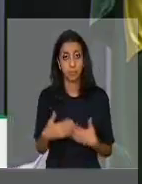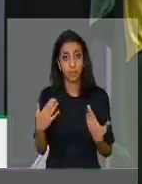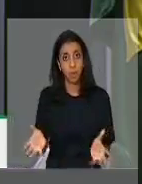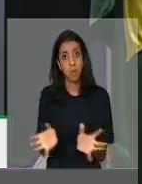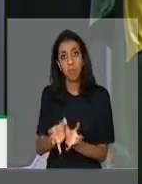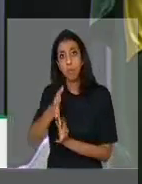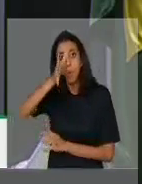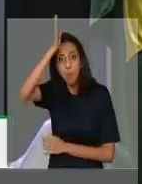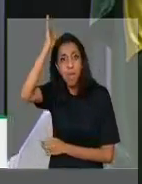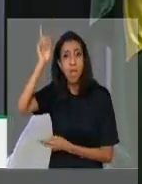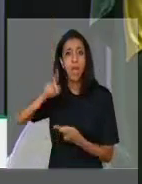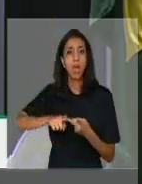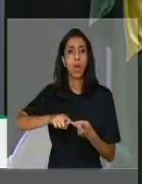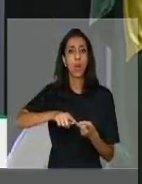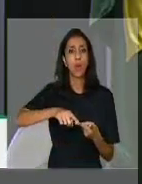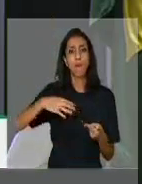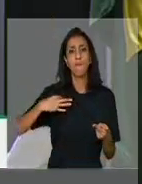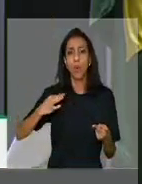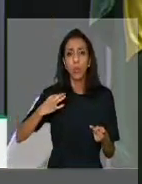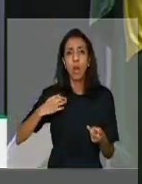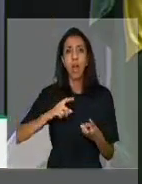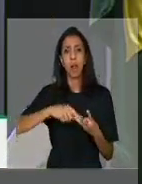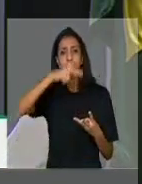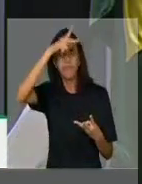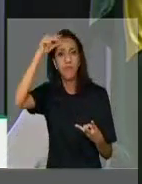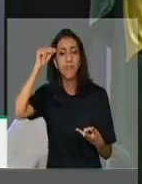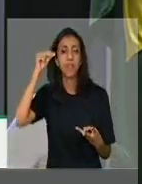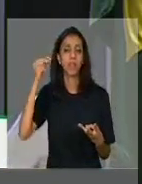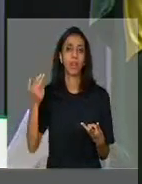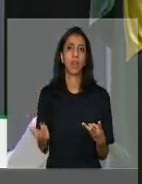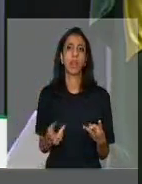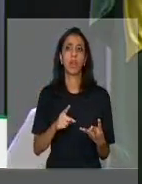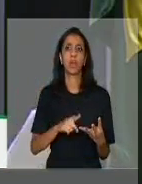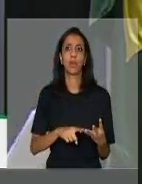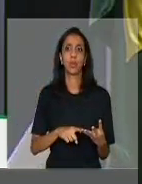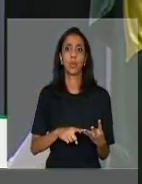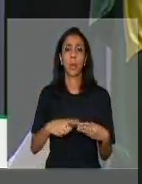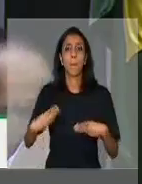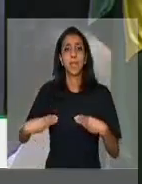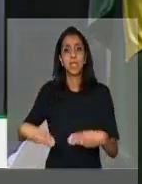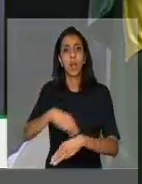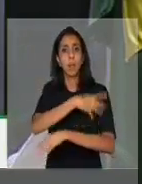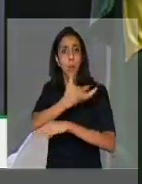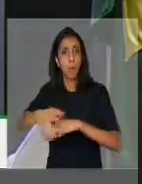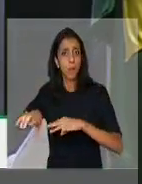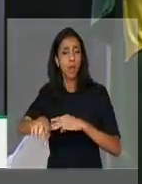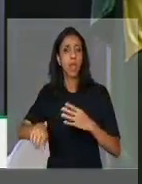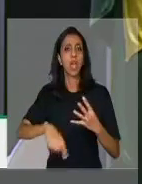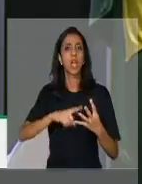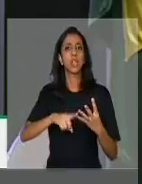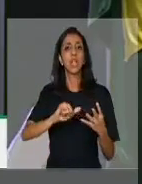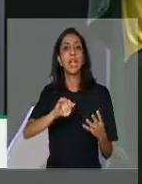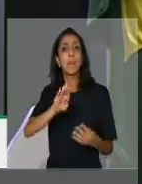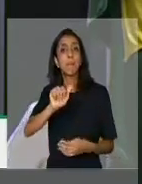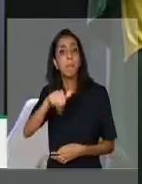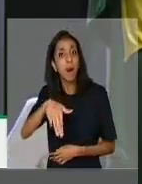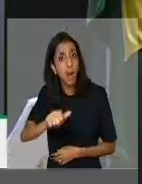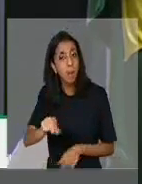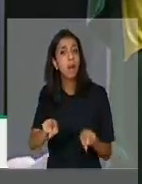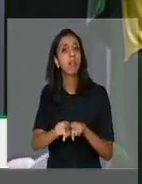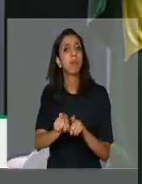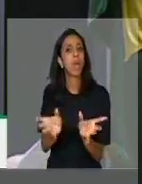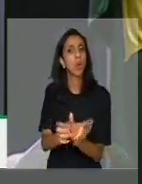Bombeiros, voluntários, prefeitos, Ministério do Meio Ambiente, o pessoal do IBAMA que está lá